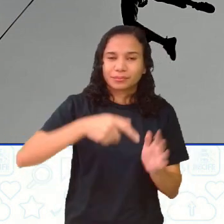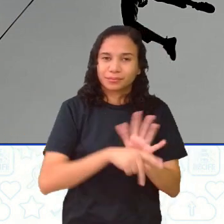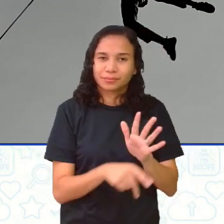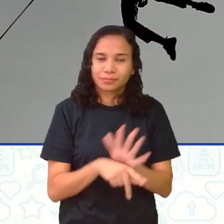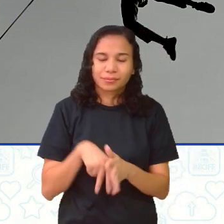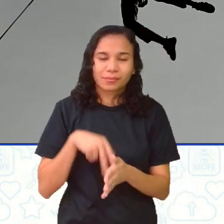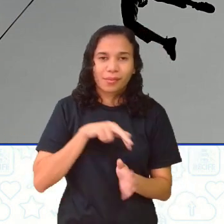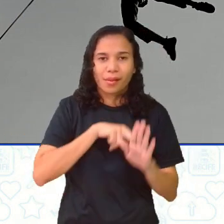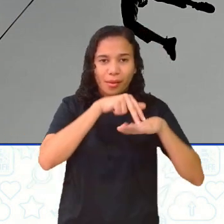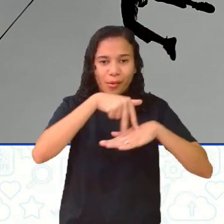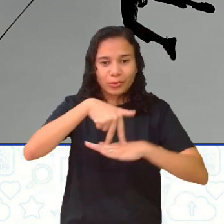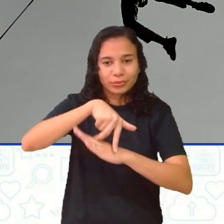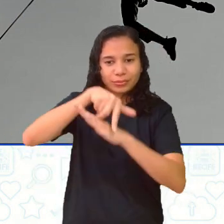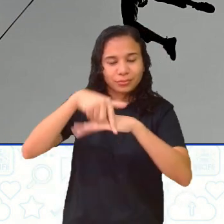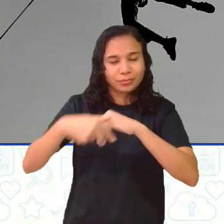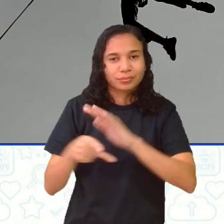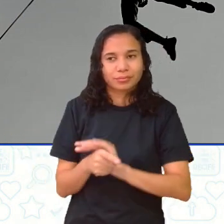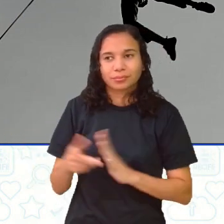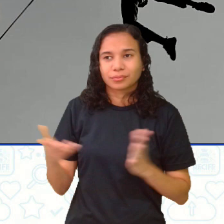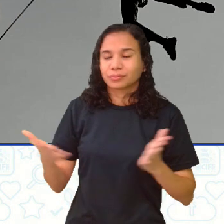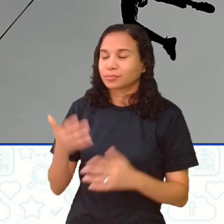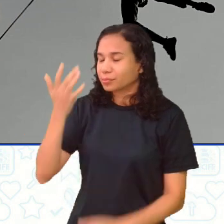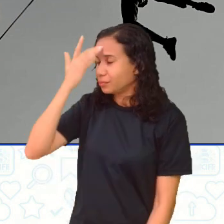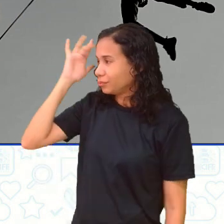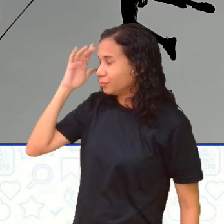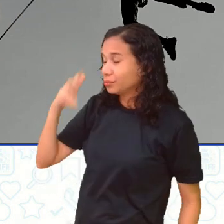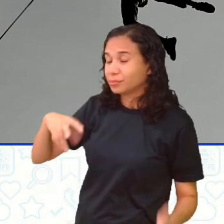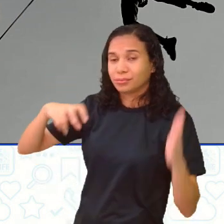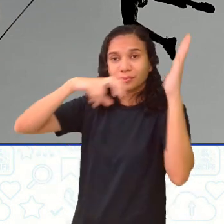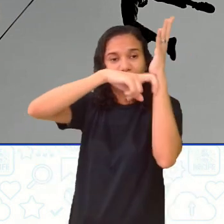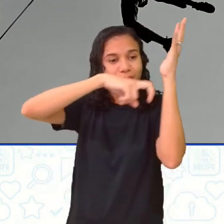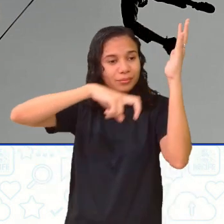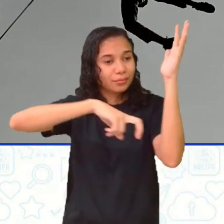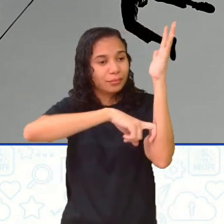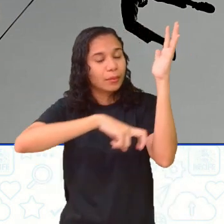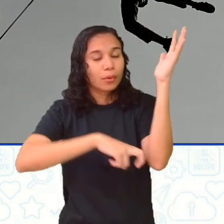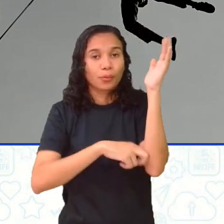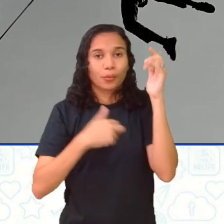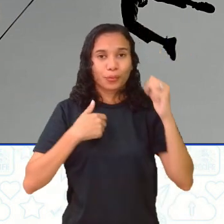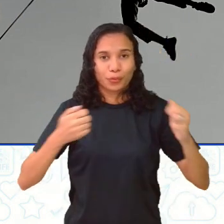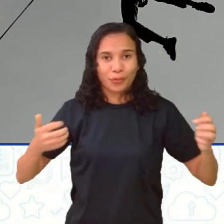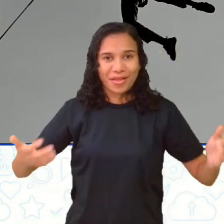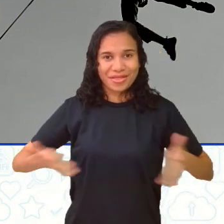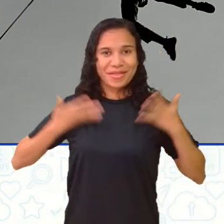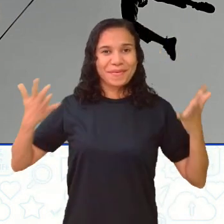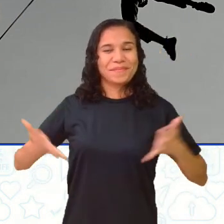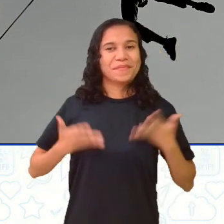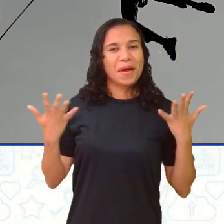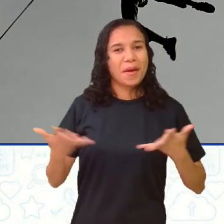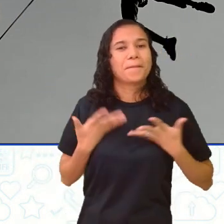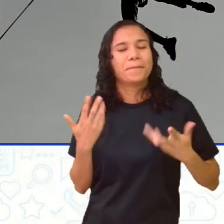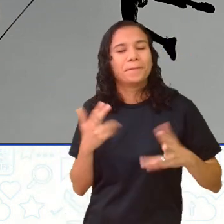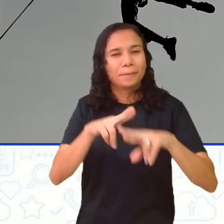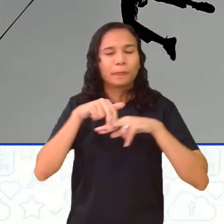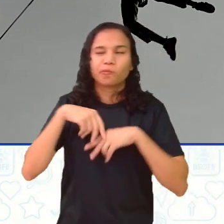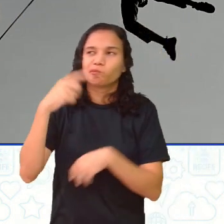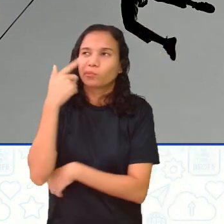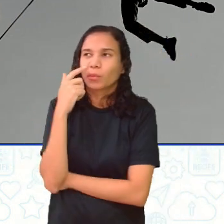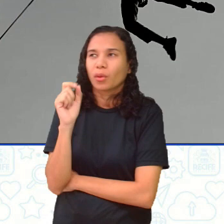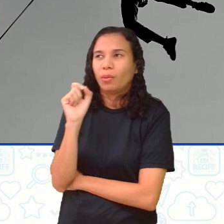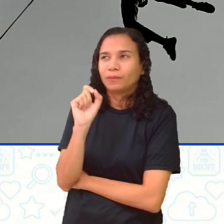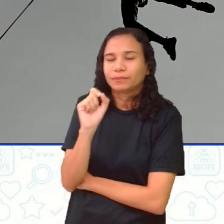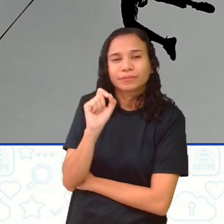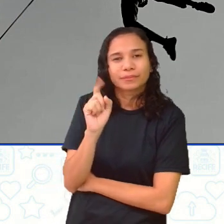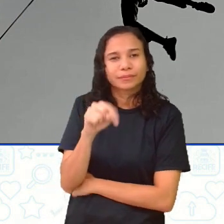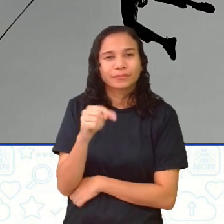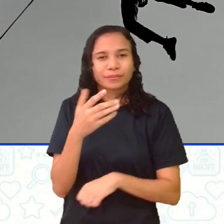e depois aí da escalada. Diga lá, professora. Eu tô aqui empolgadíssima, sabe por quê, professor? Porque eu tô assim, quais seriam, né,